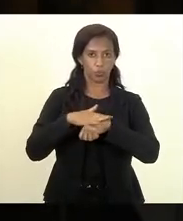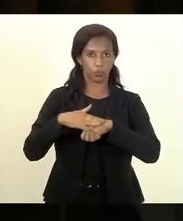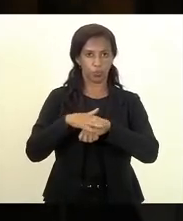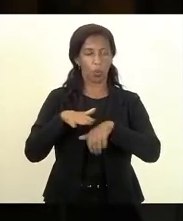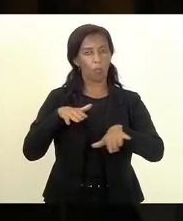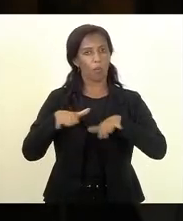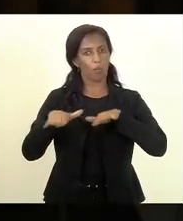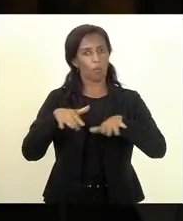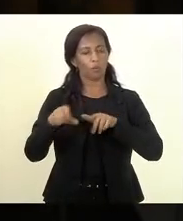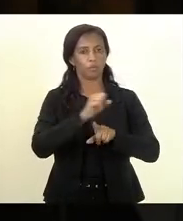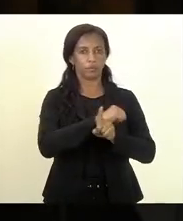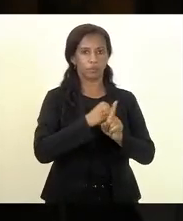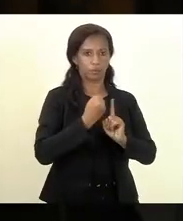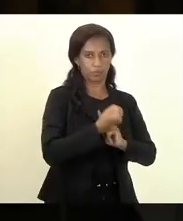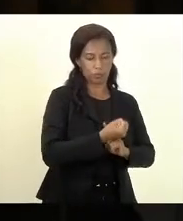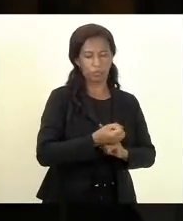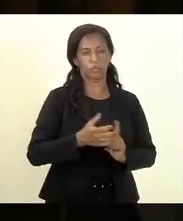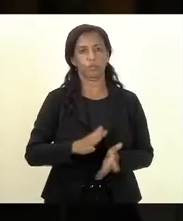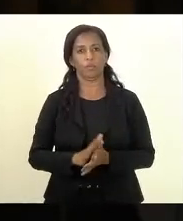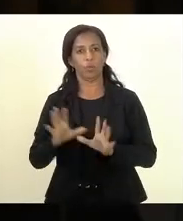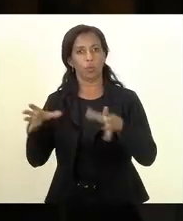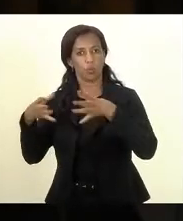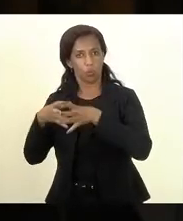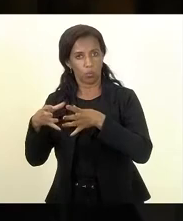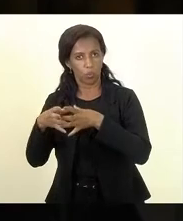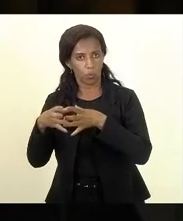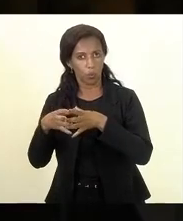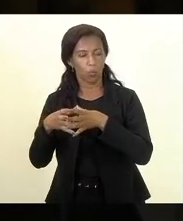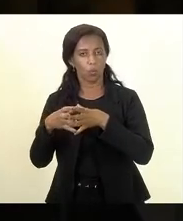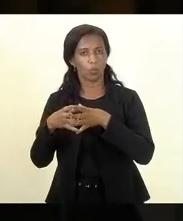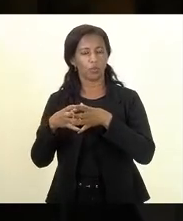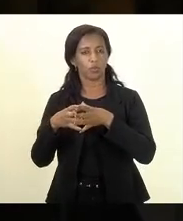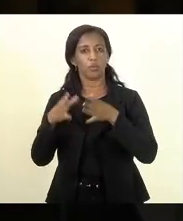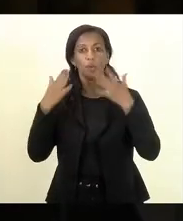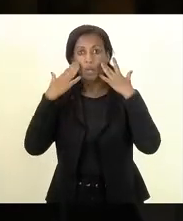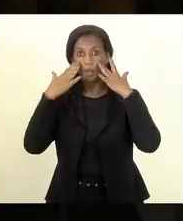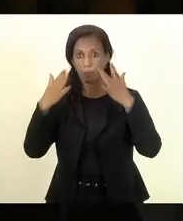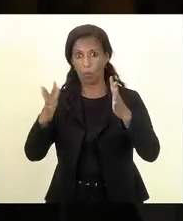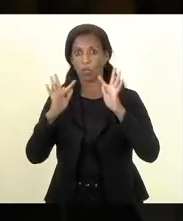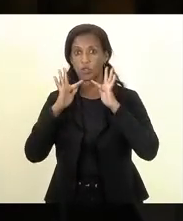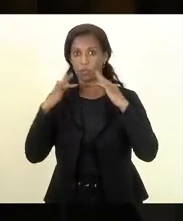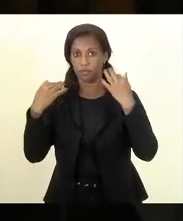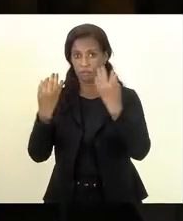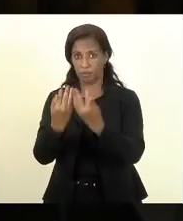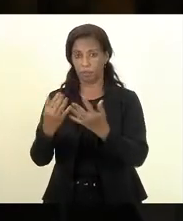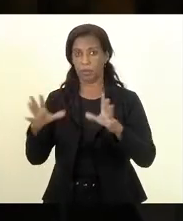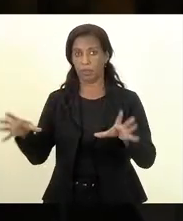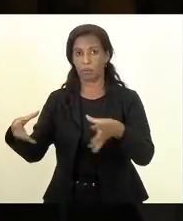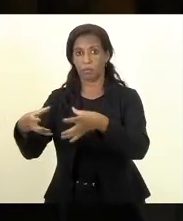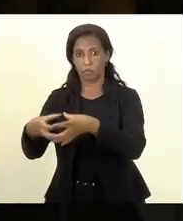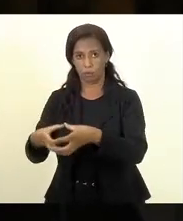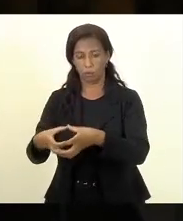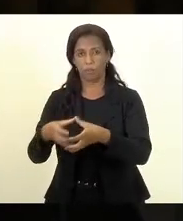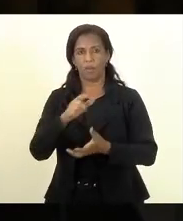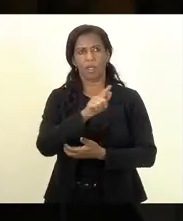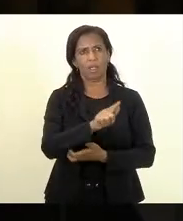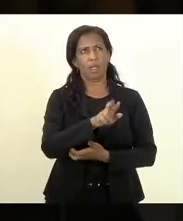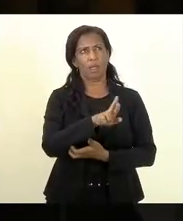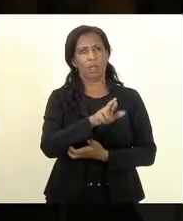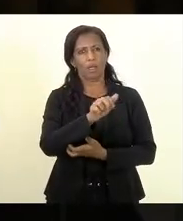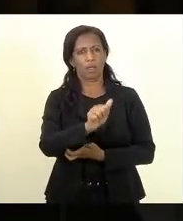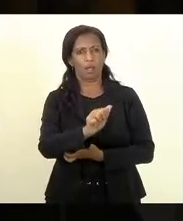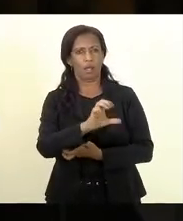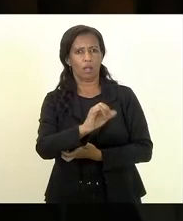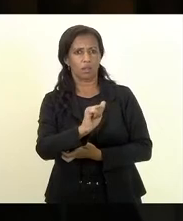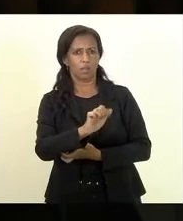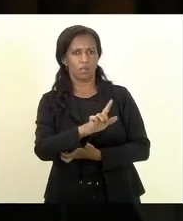movimentos sociais, a presença do coletivo que representa a Ocupação Novo Horizonte. Saúdo, em nome desse coletivo, a Graciele e a